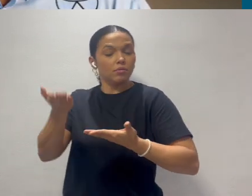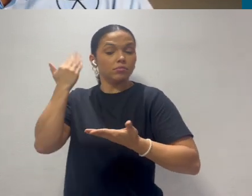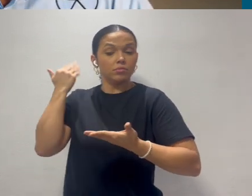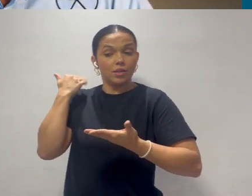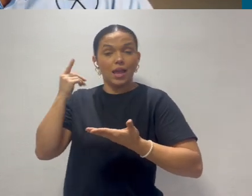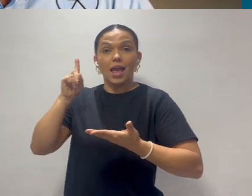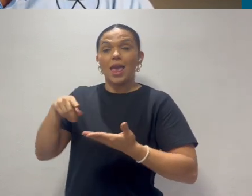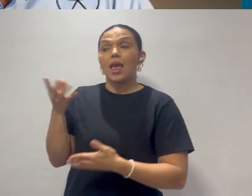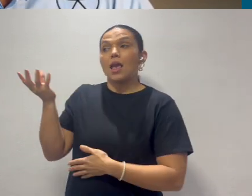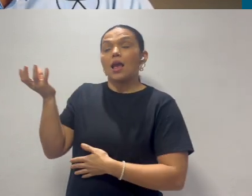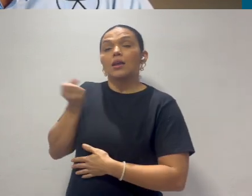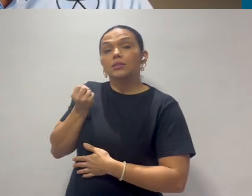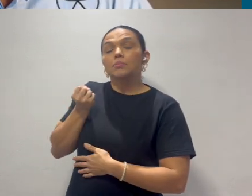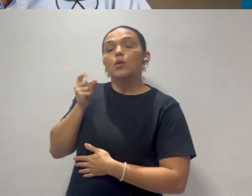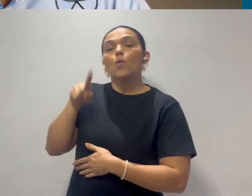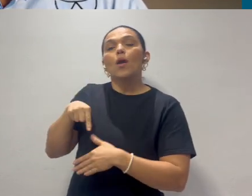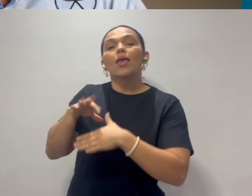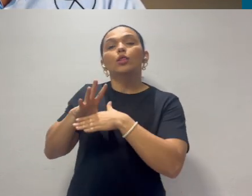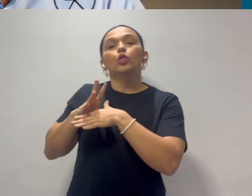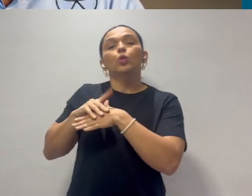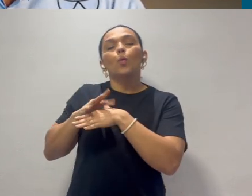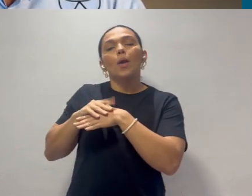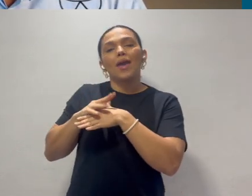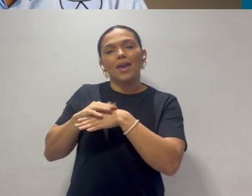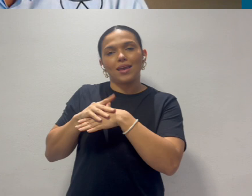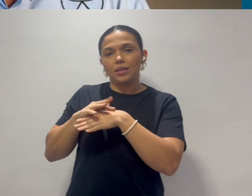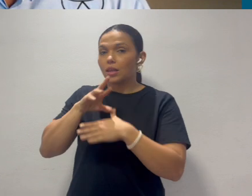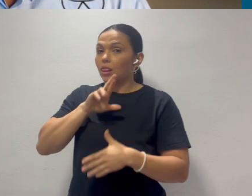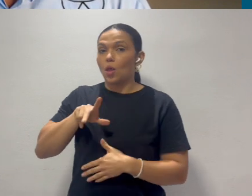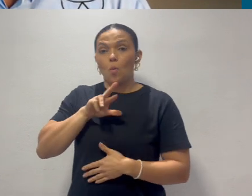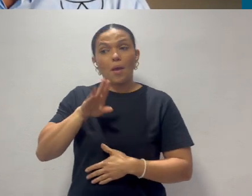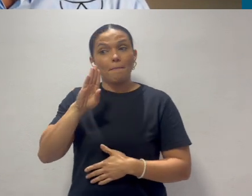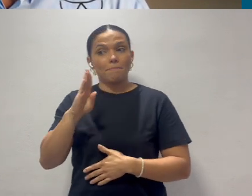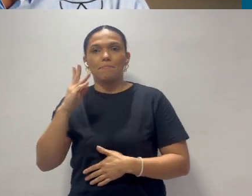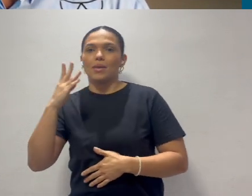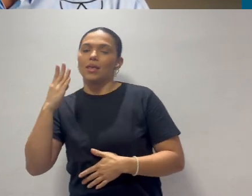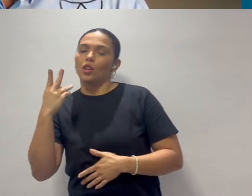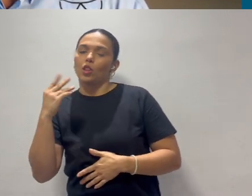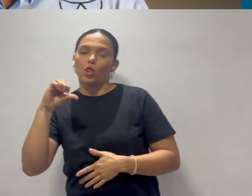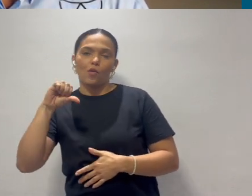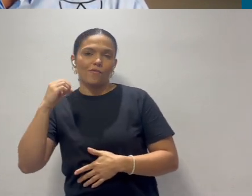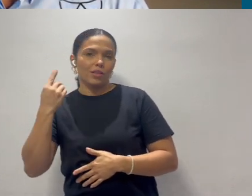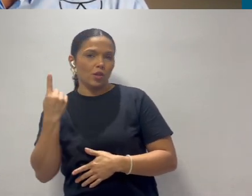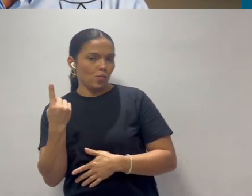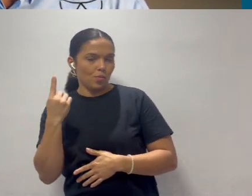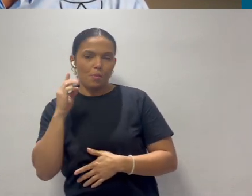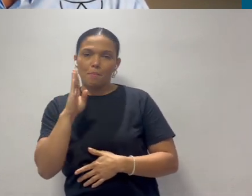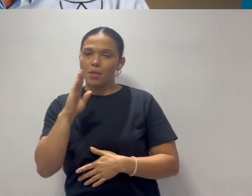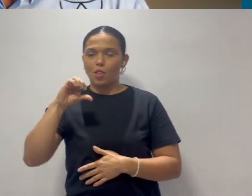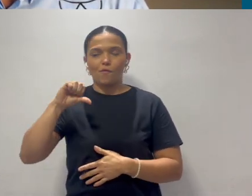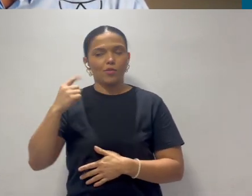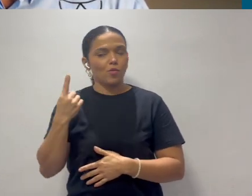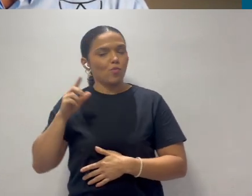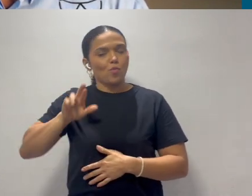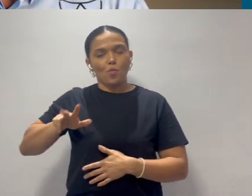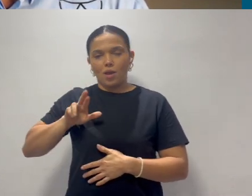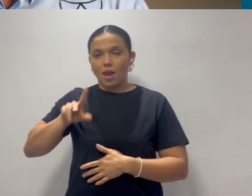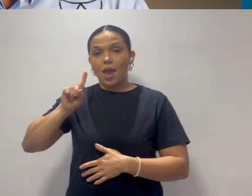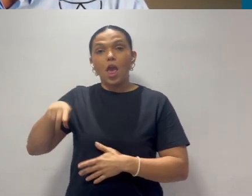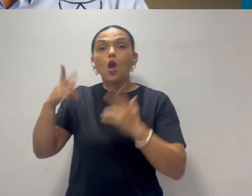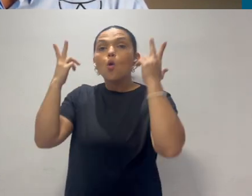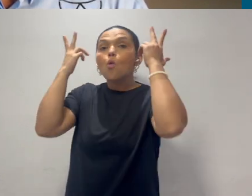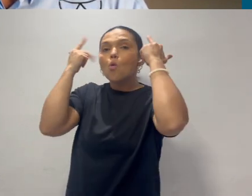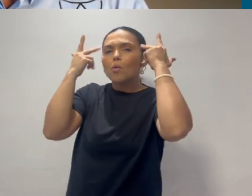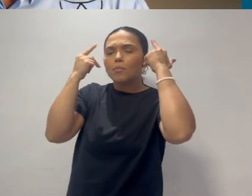não era nem um auxílio, o B91, não, era um auxílio-doença comum, em 2007. E eu